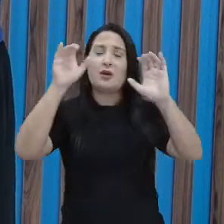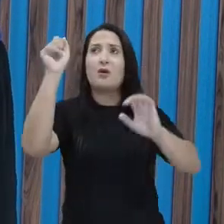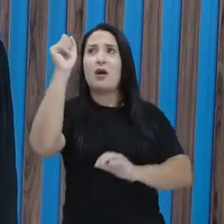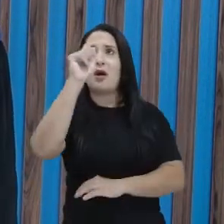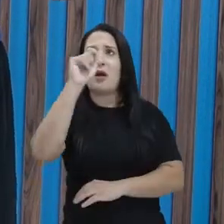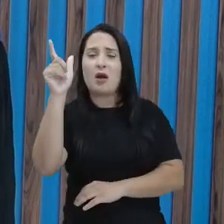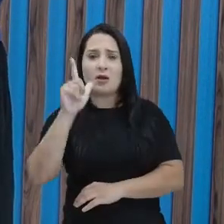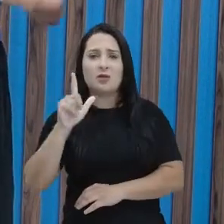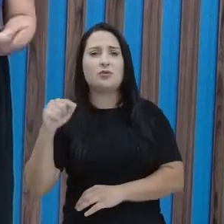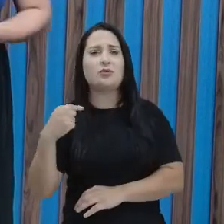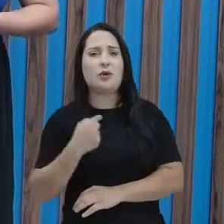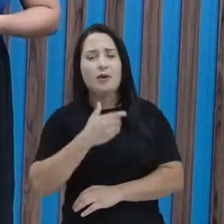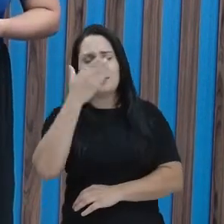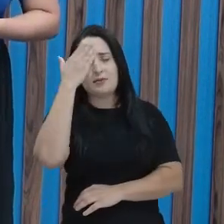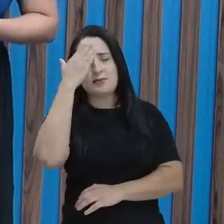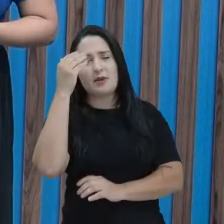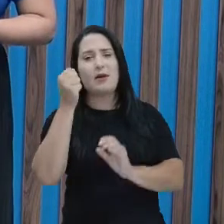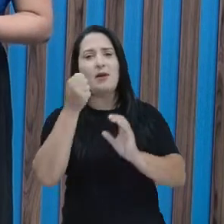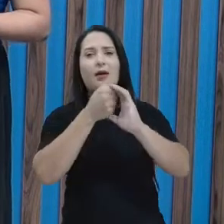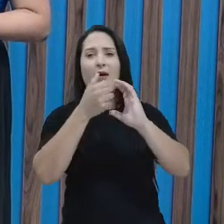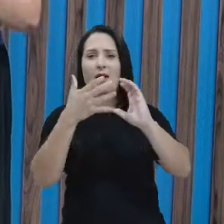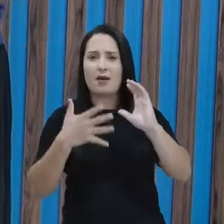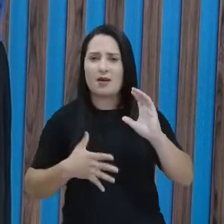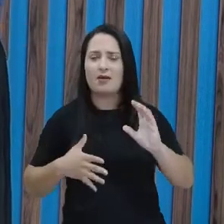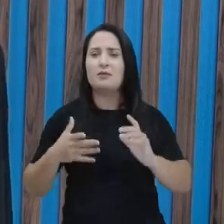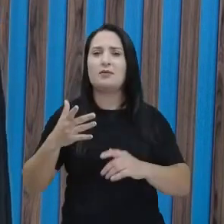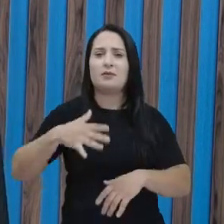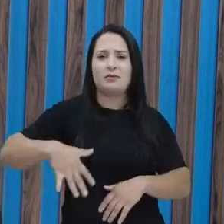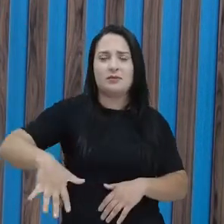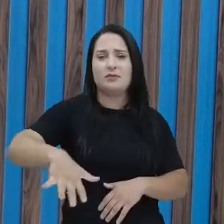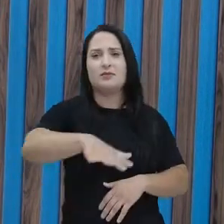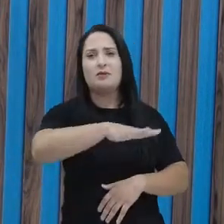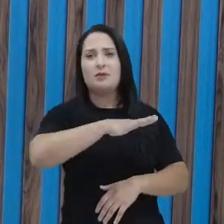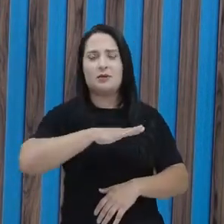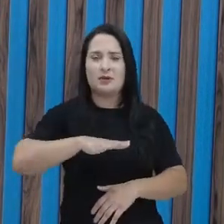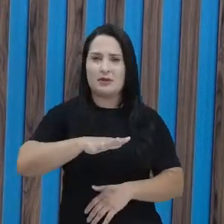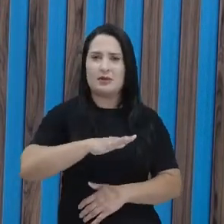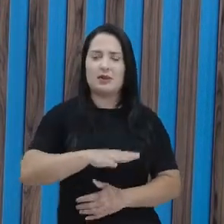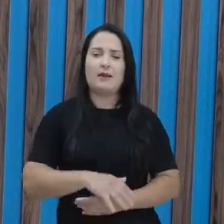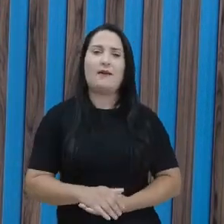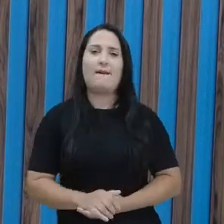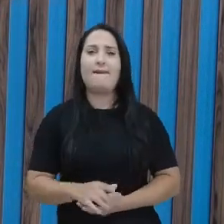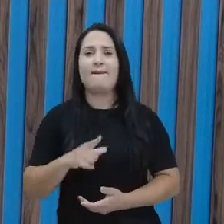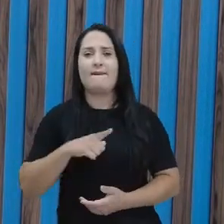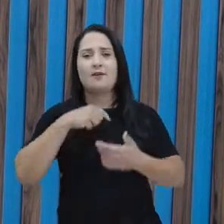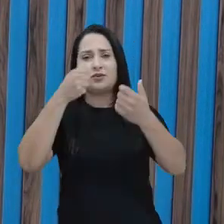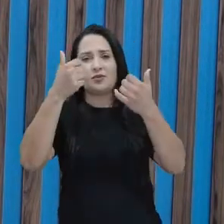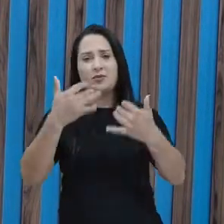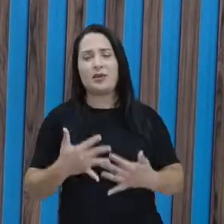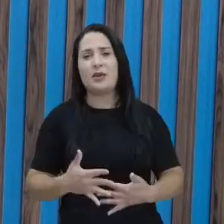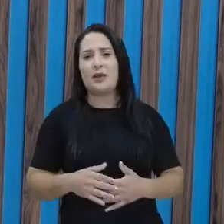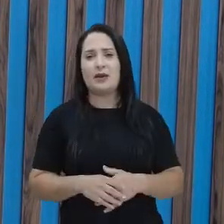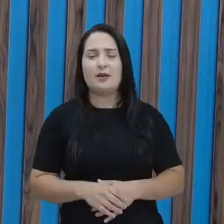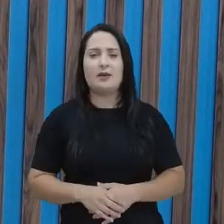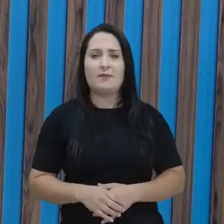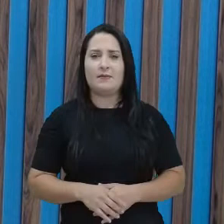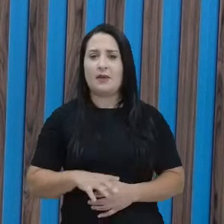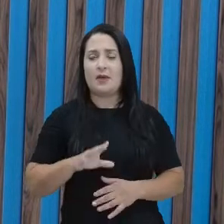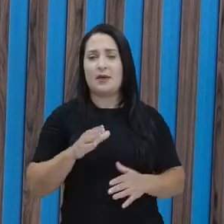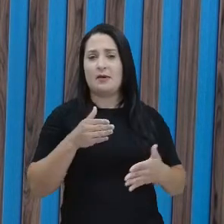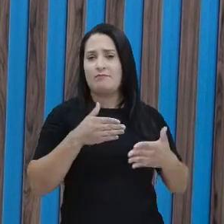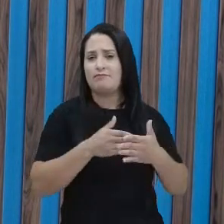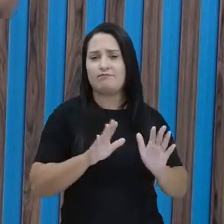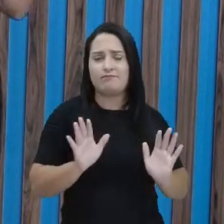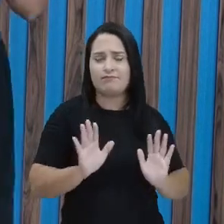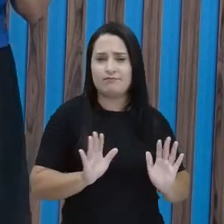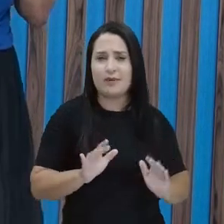uma característica inerente. Então, esses adjetivos têm um sentido de explicar e não de restringir. Se